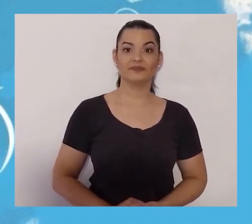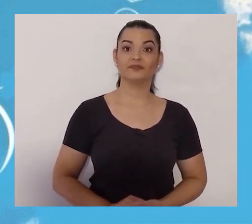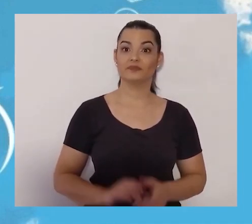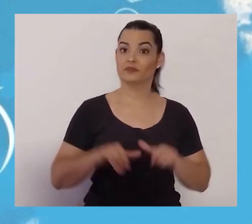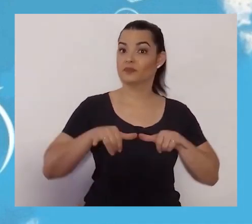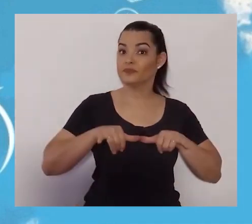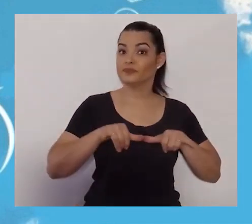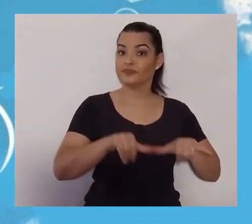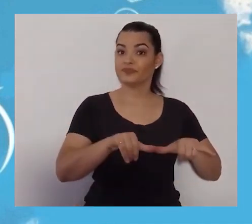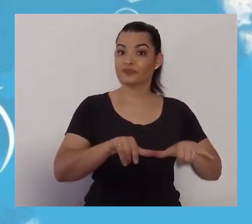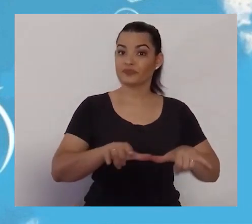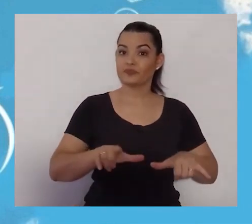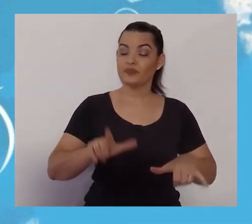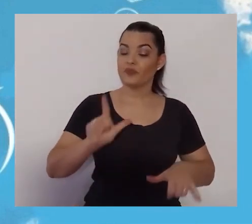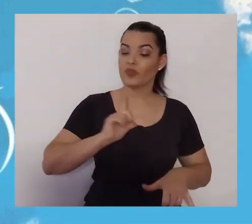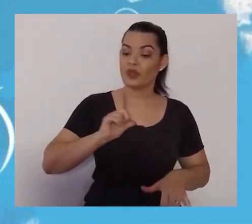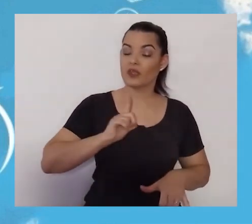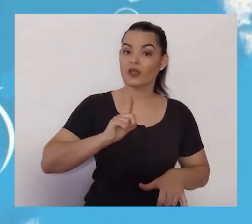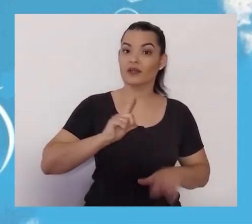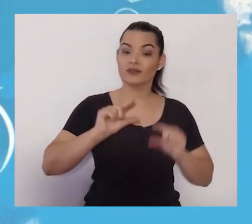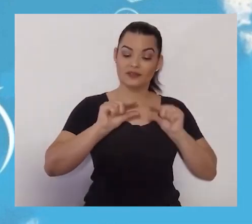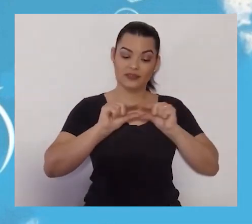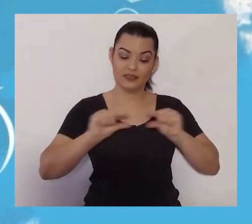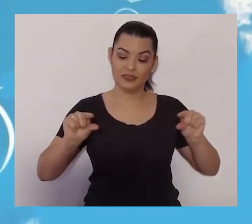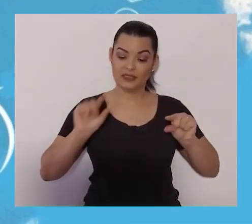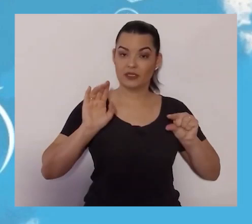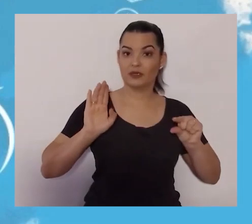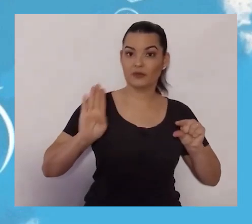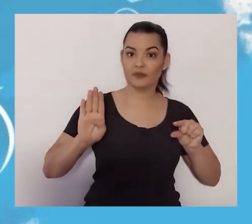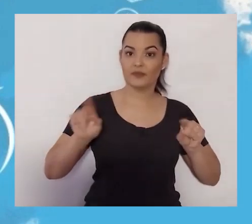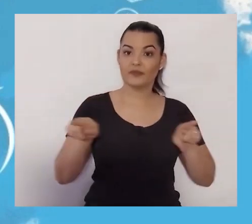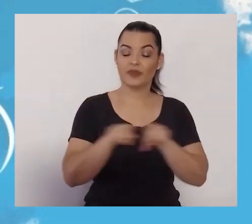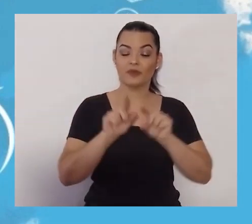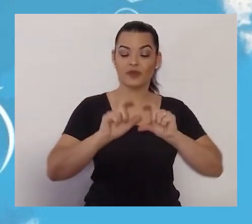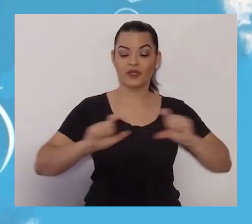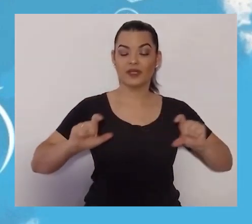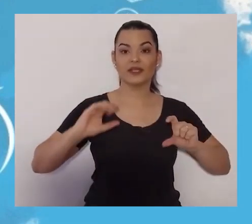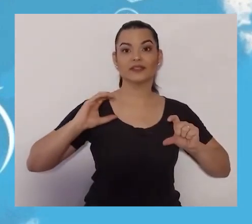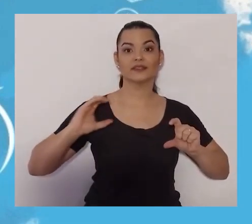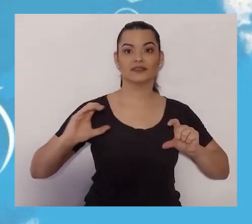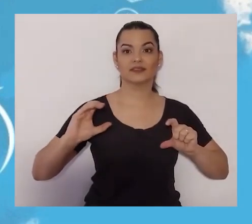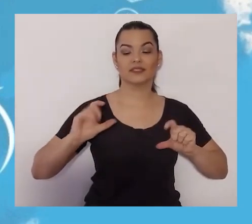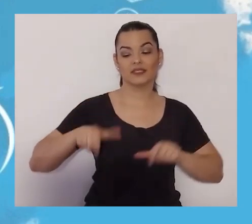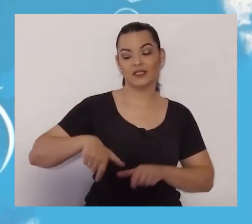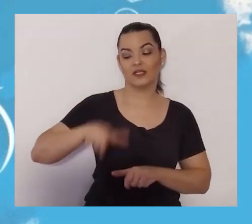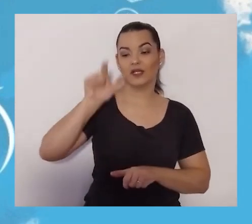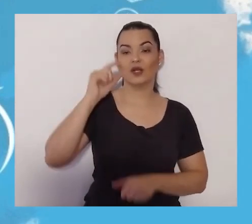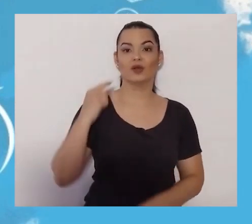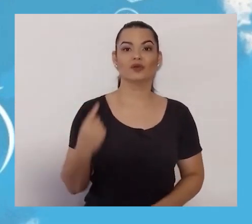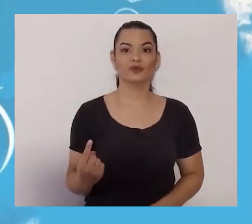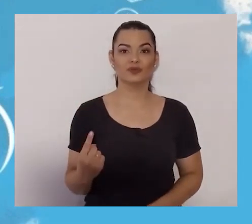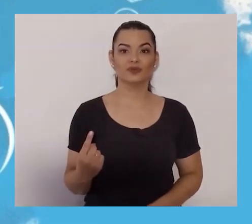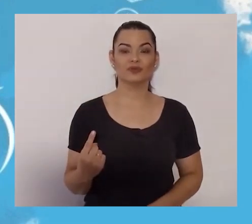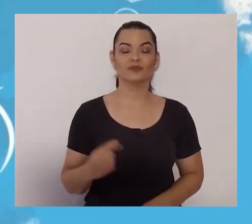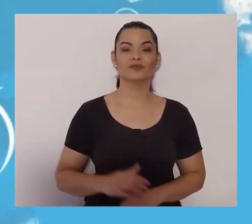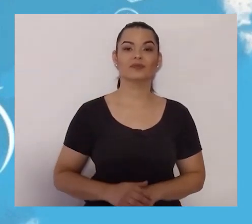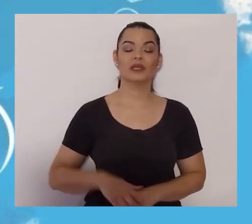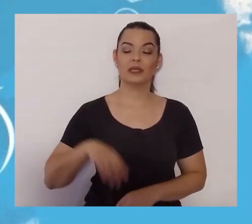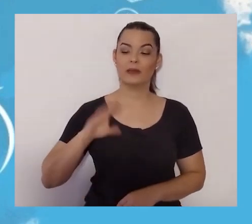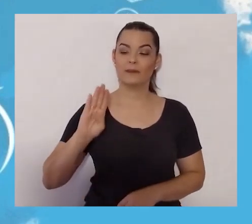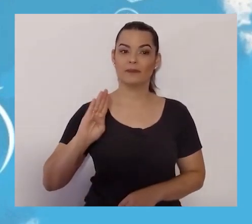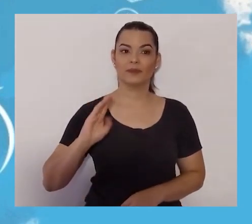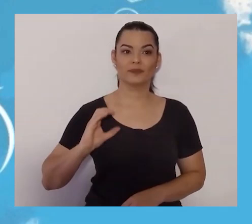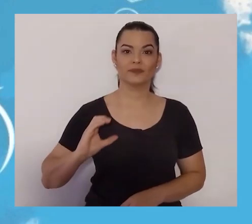O mercado está na linha B e na linha C da coluna 1. Então, B,